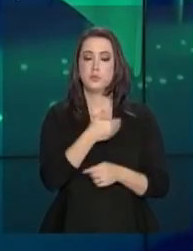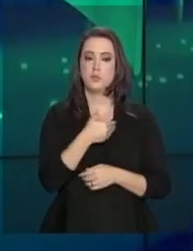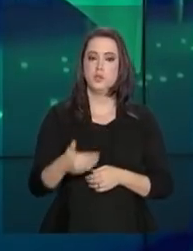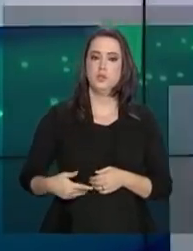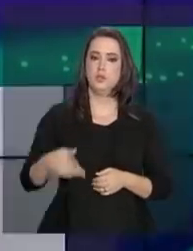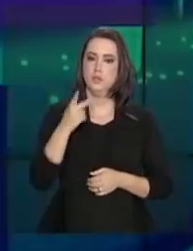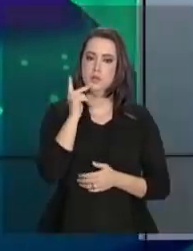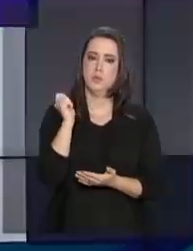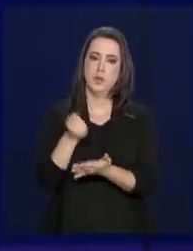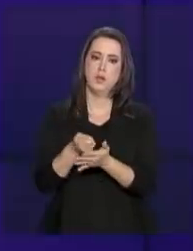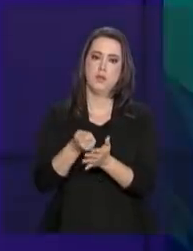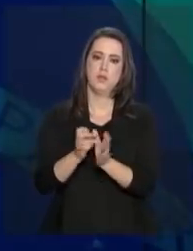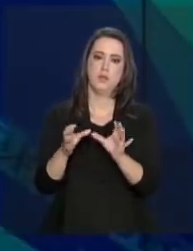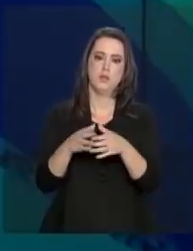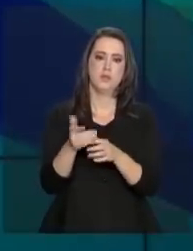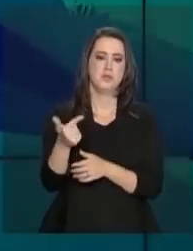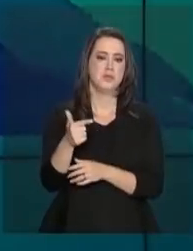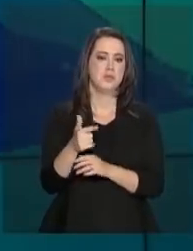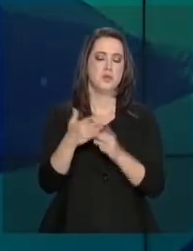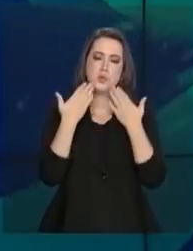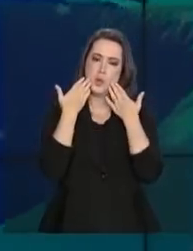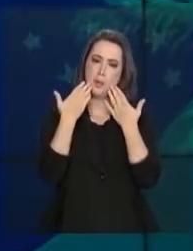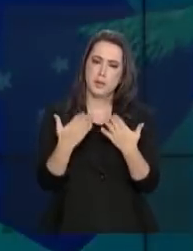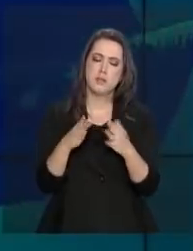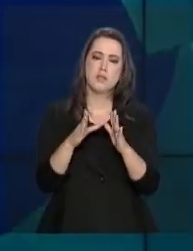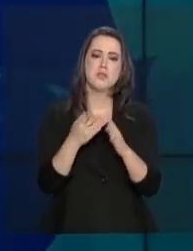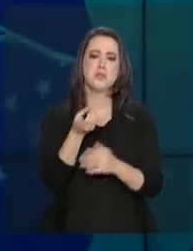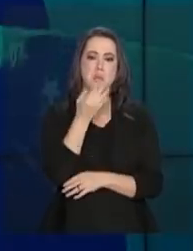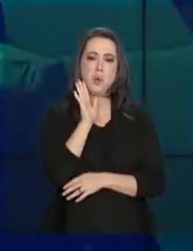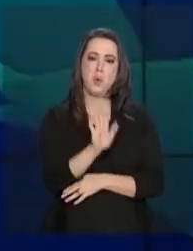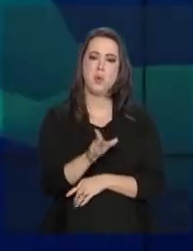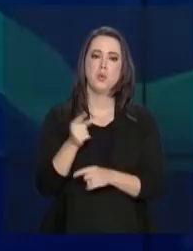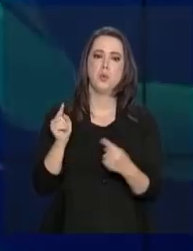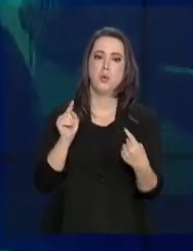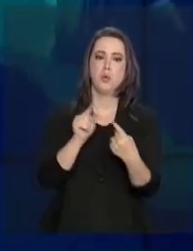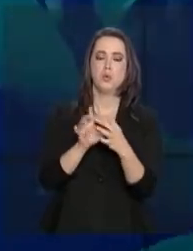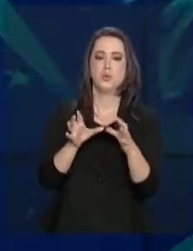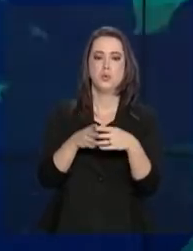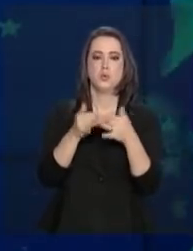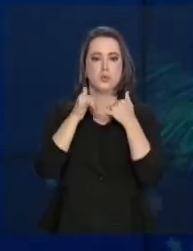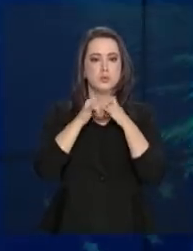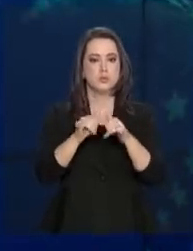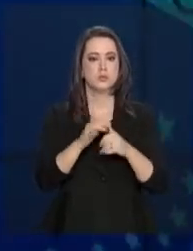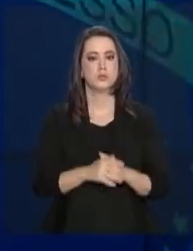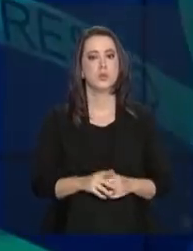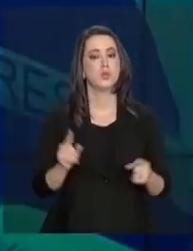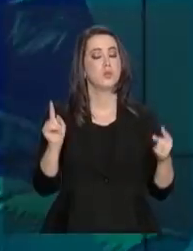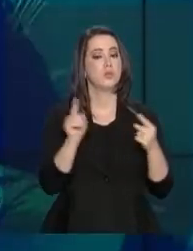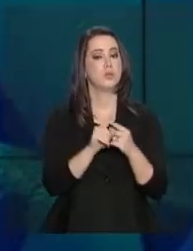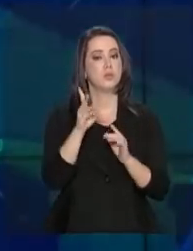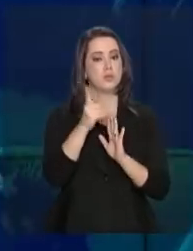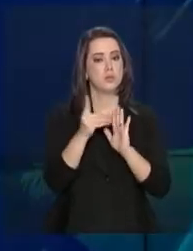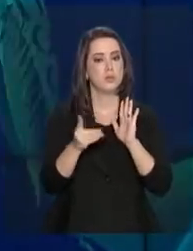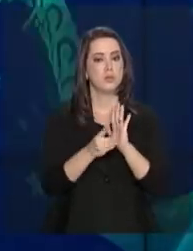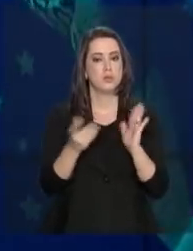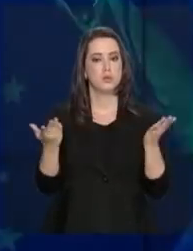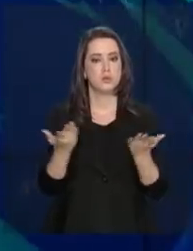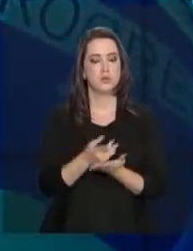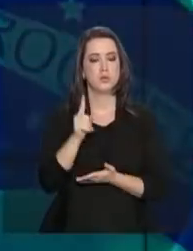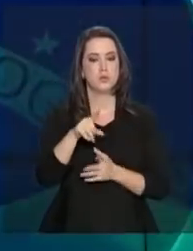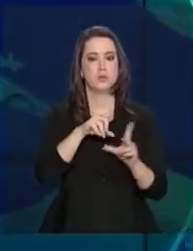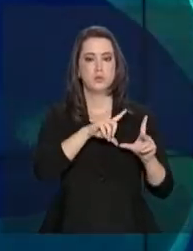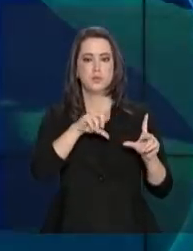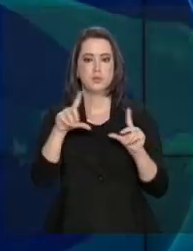governo o pagamento desse subsídio não estava apresentando benefícios diretos ao setor elétrico o objetivo do decreto publicado